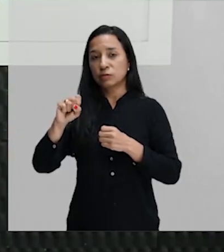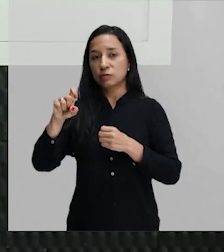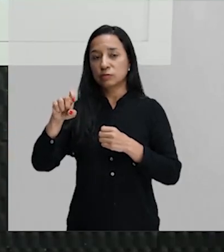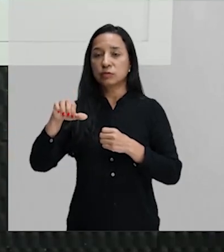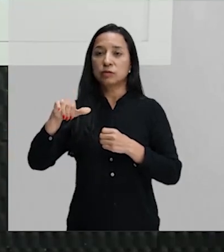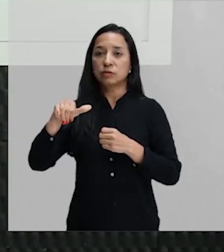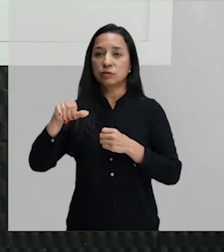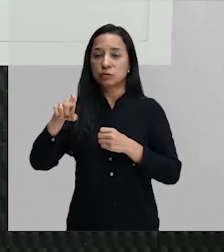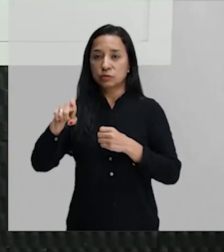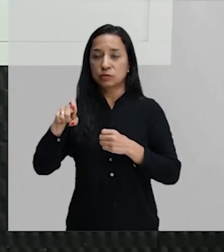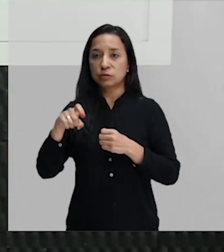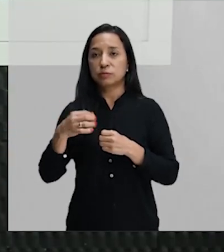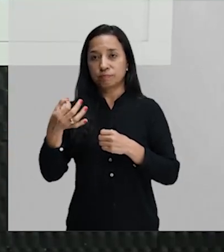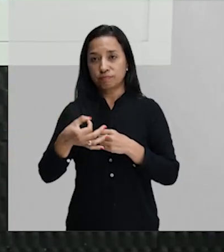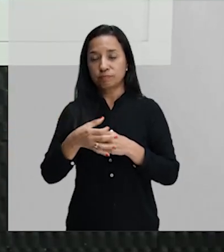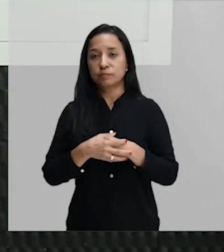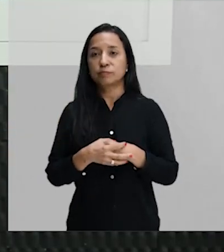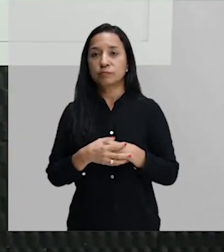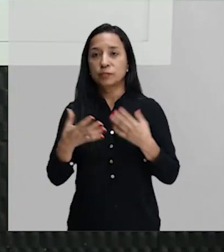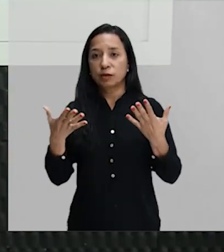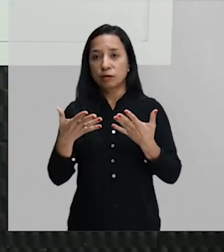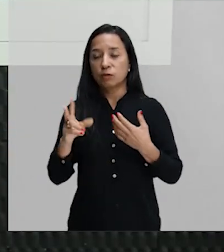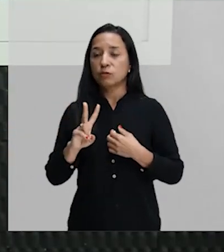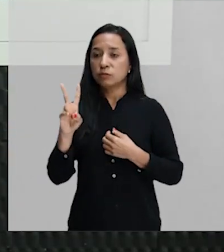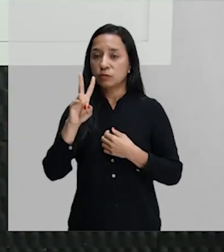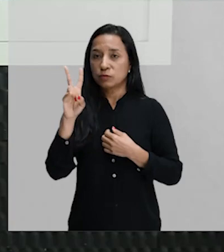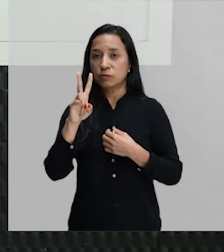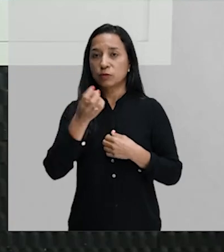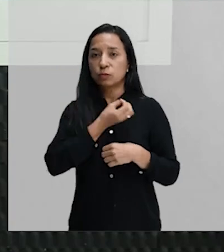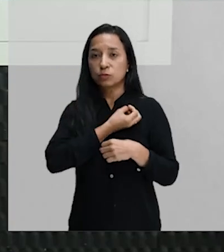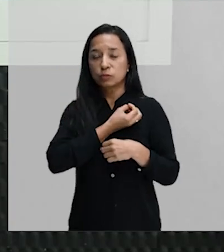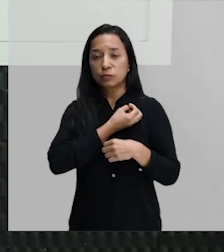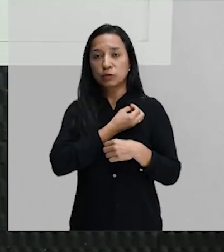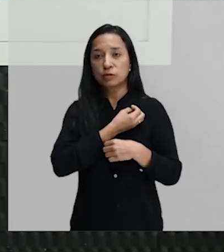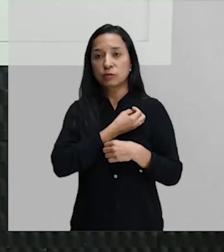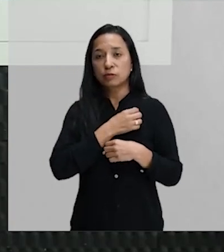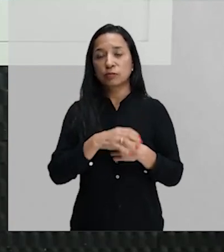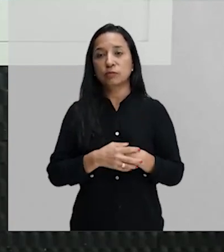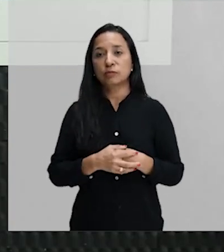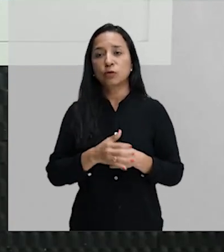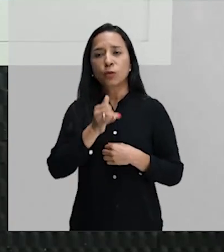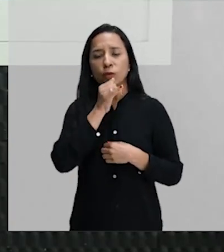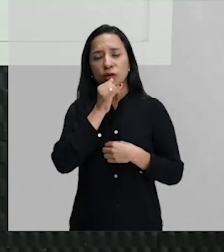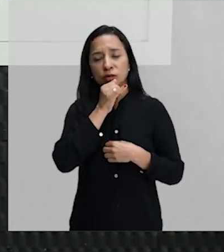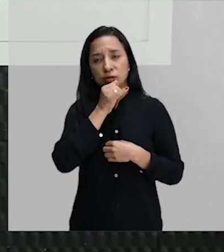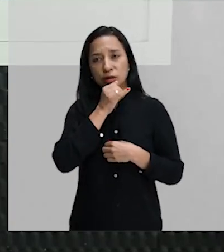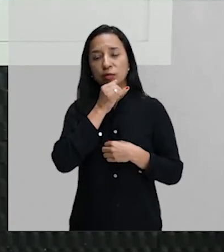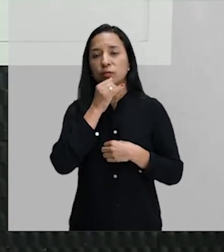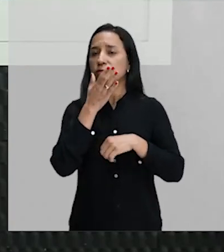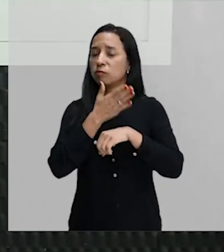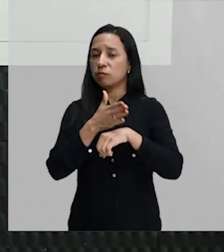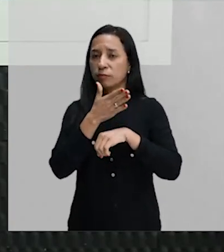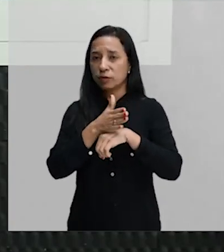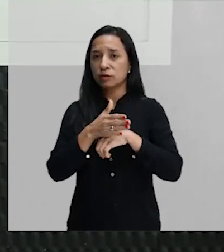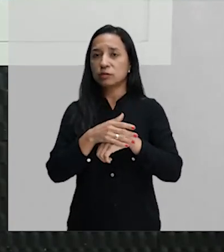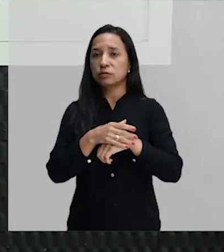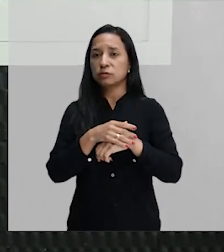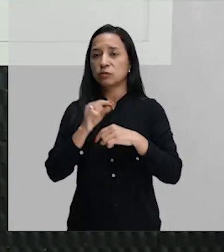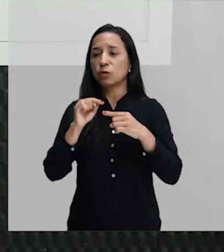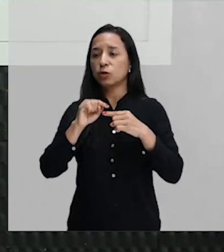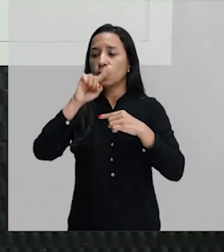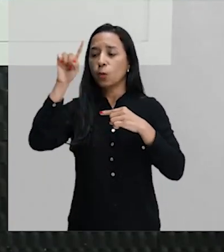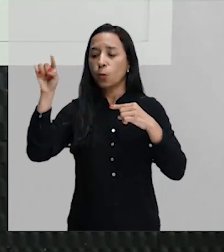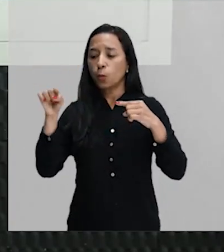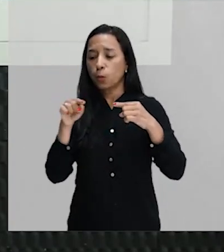x. Certinho? Vamos agora para o valor numérico disso aí. Bota um exemplo, professor, de um arco que está lá no